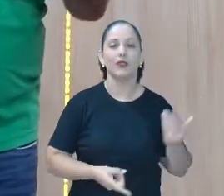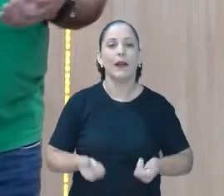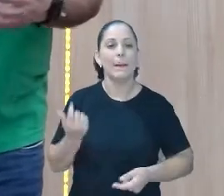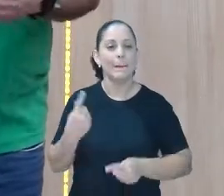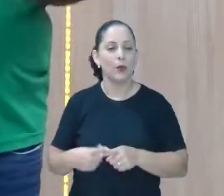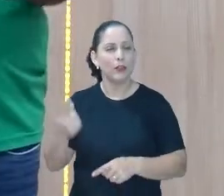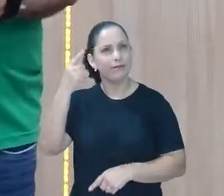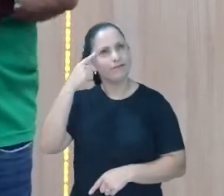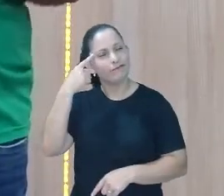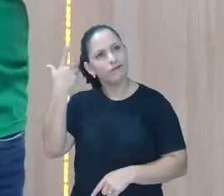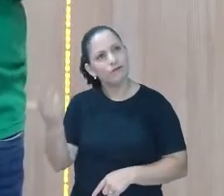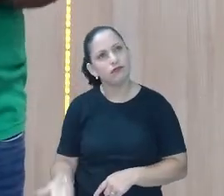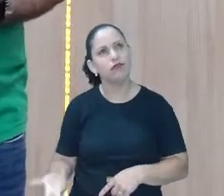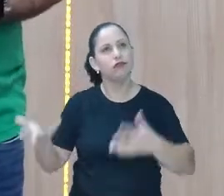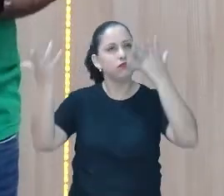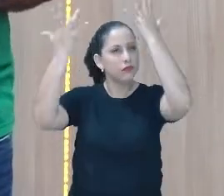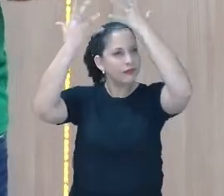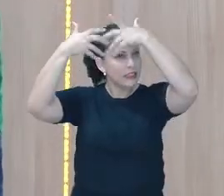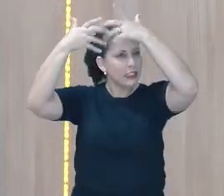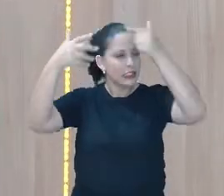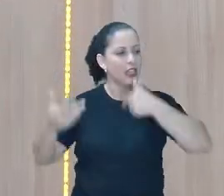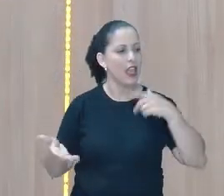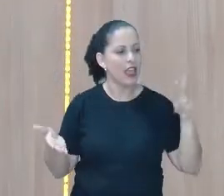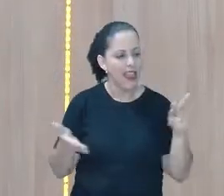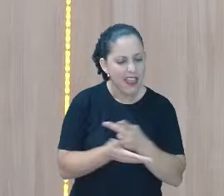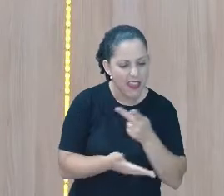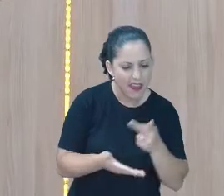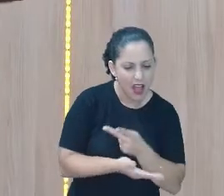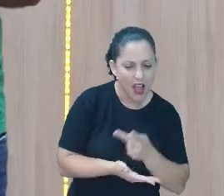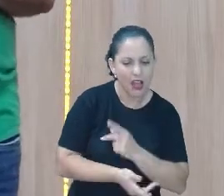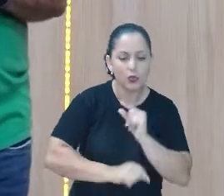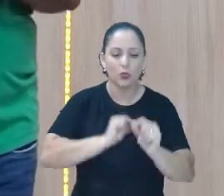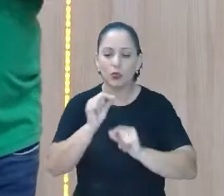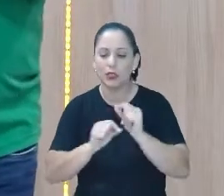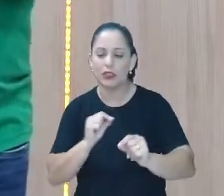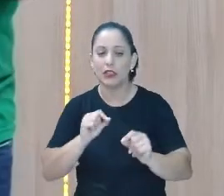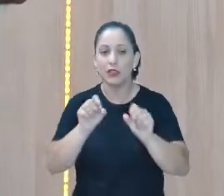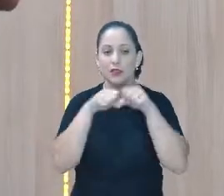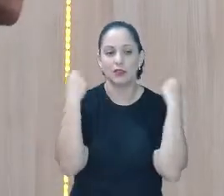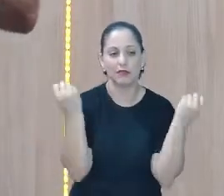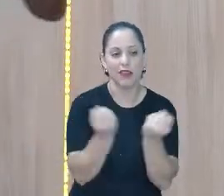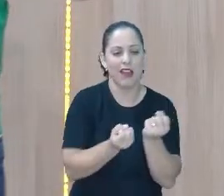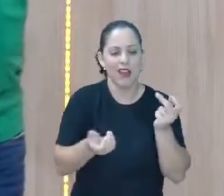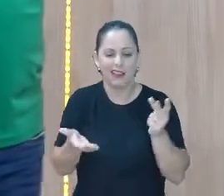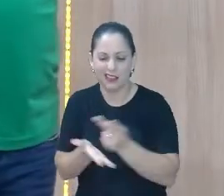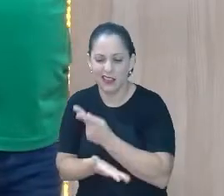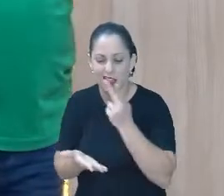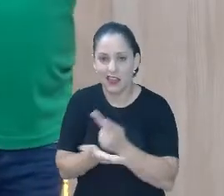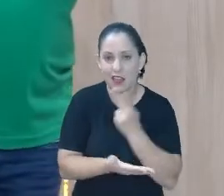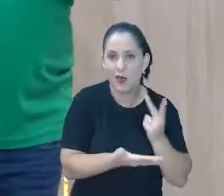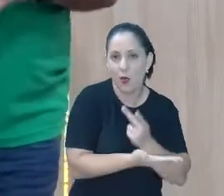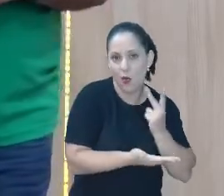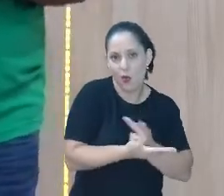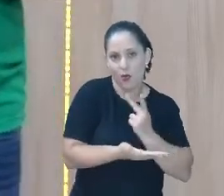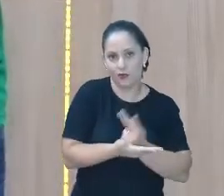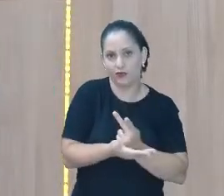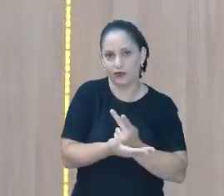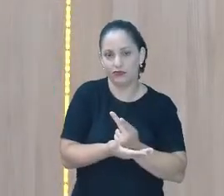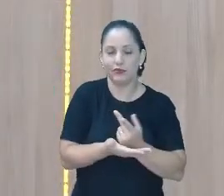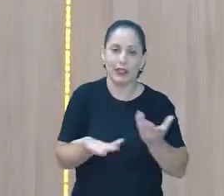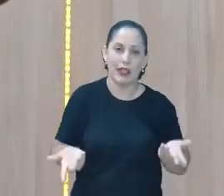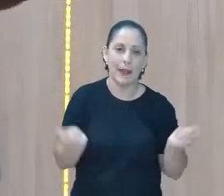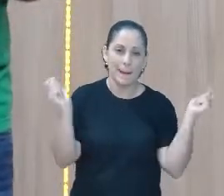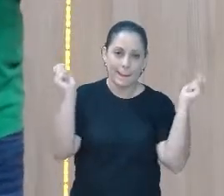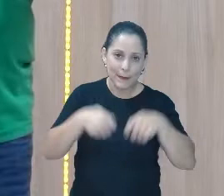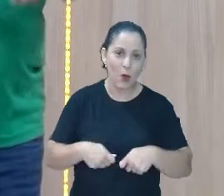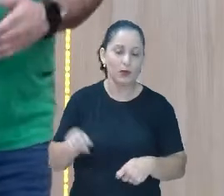os erros, né, que foram cometidos pelas sociedades humanas, né, em tempos mais longínquos, a gente pode utilizar